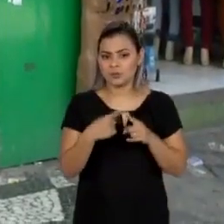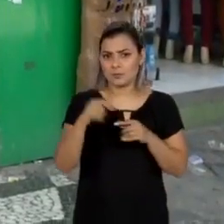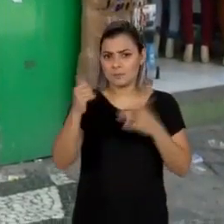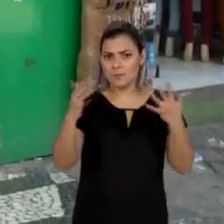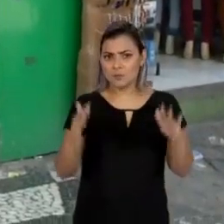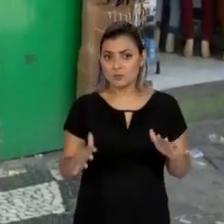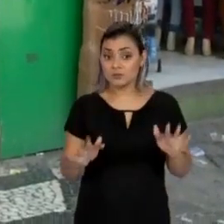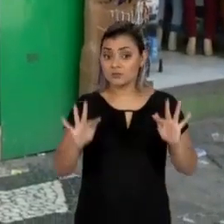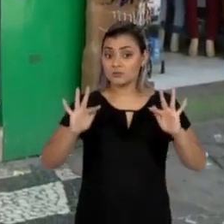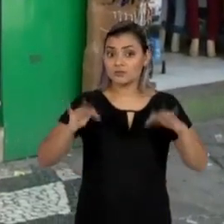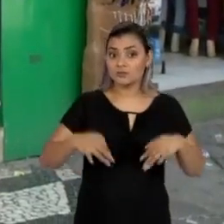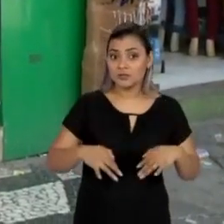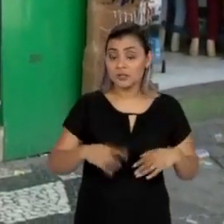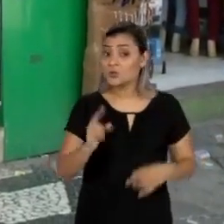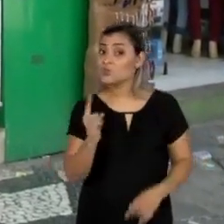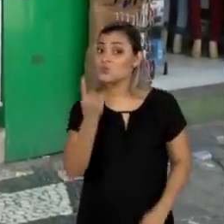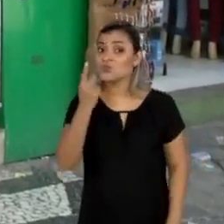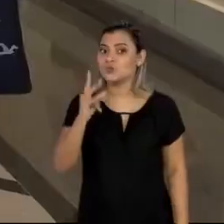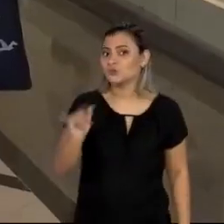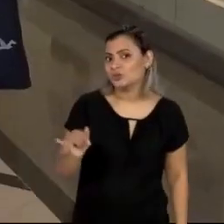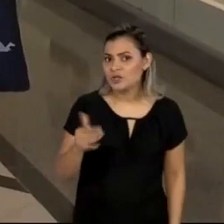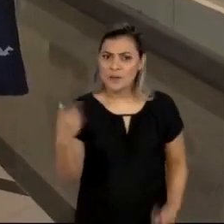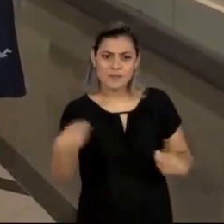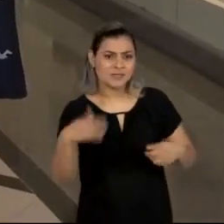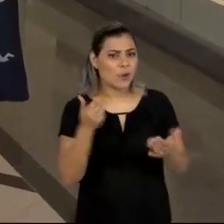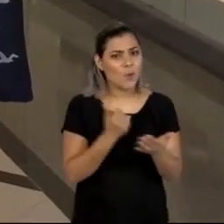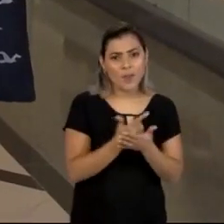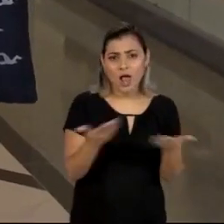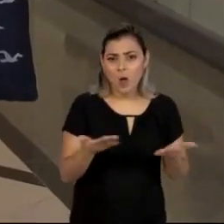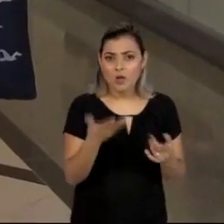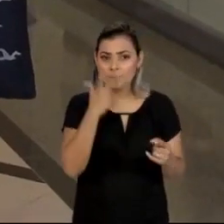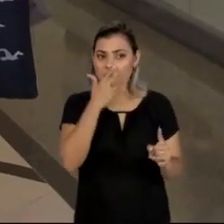promoção vai acabar, é um único dia, tem que vir correndo,